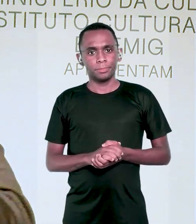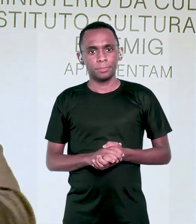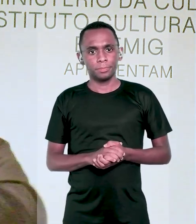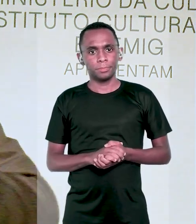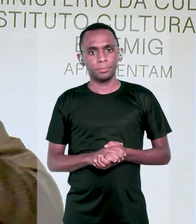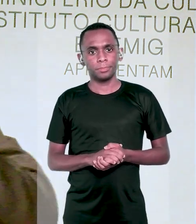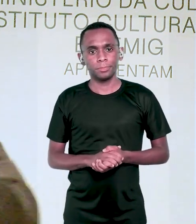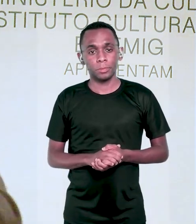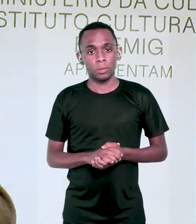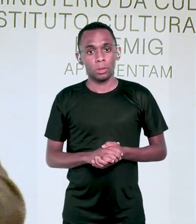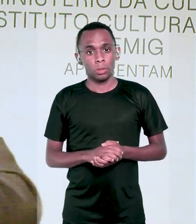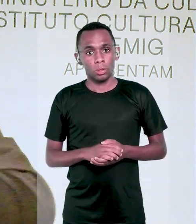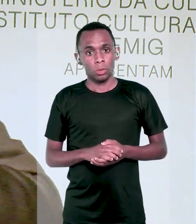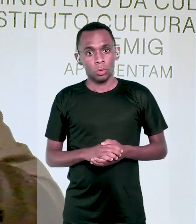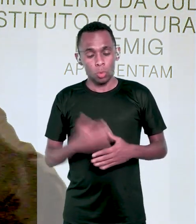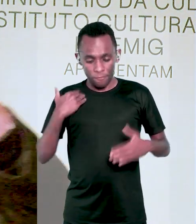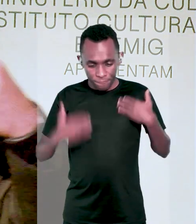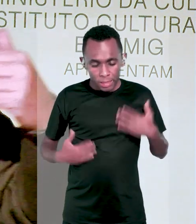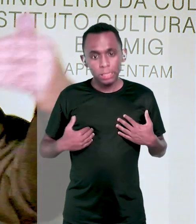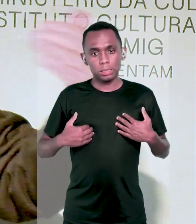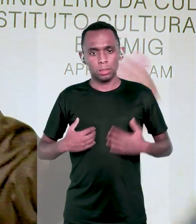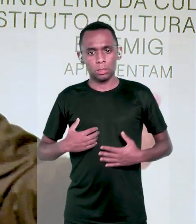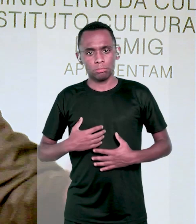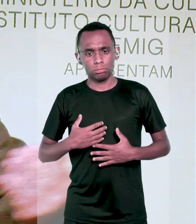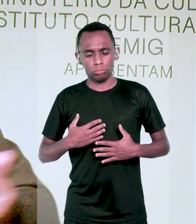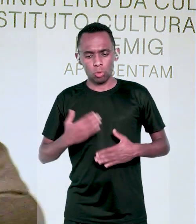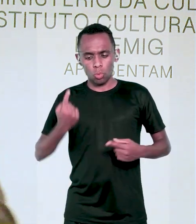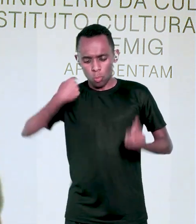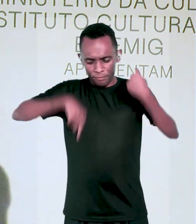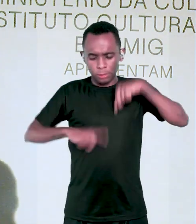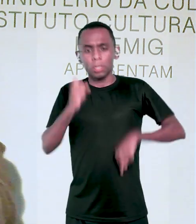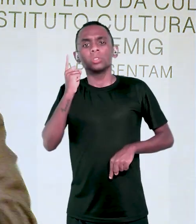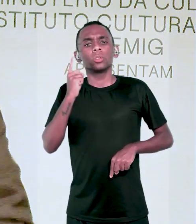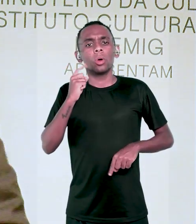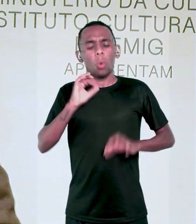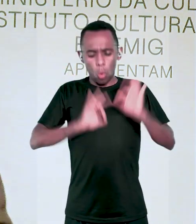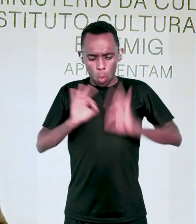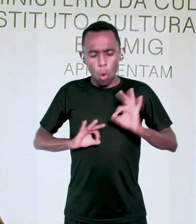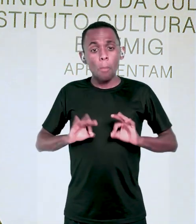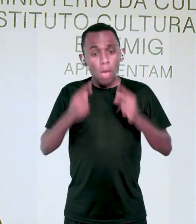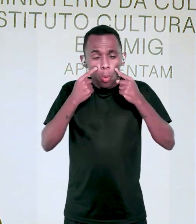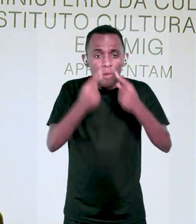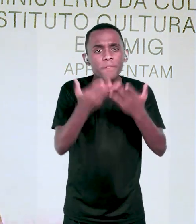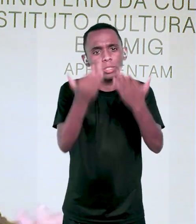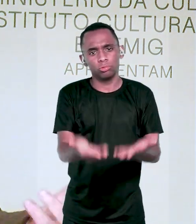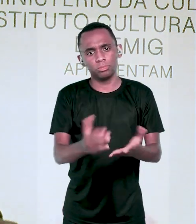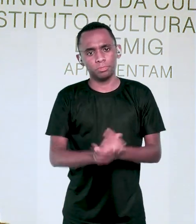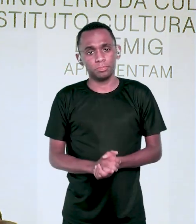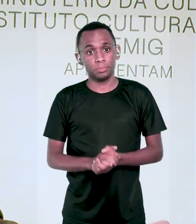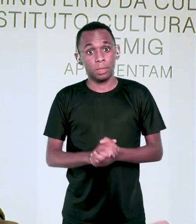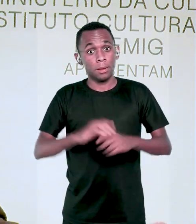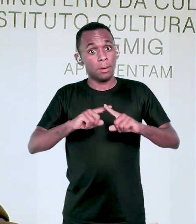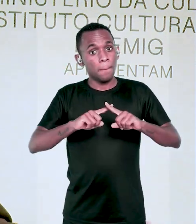cirurgias plásticas dos implantes das terríveis harmonizações faciais que hoje estão tão